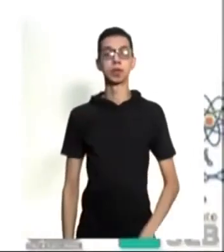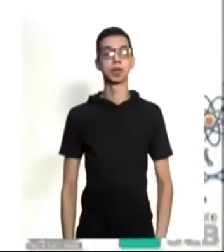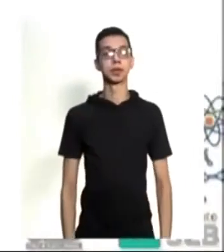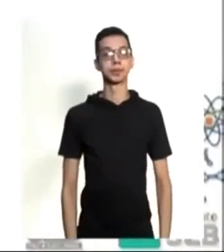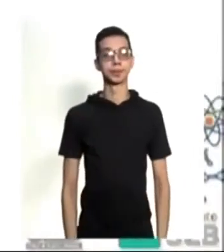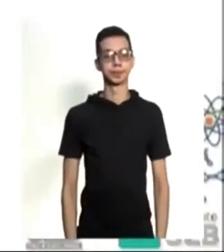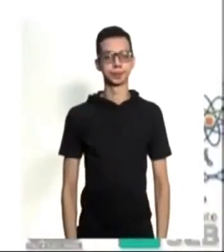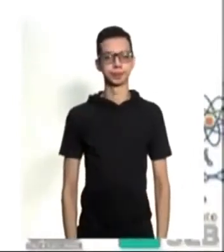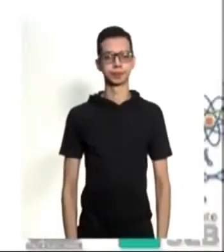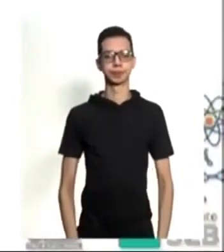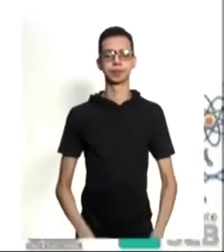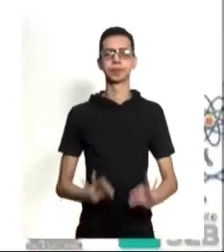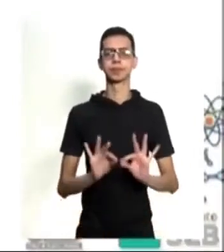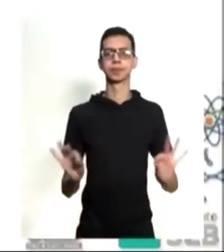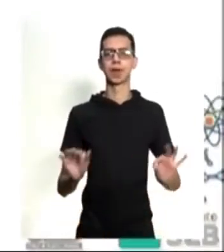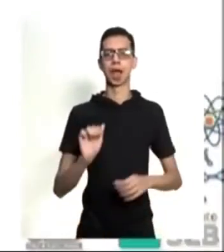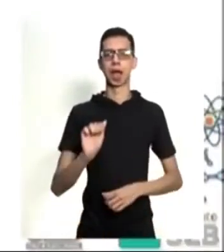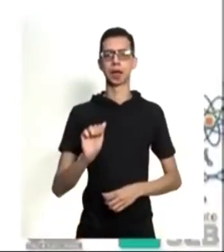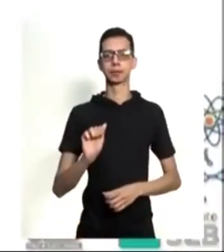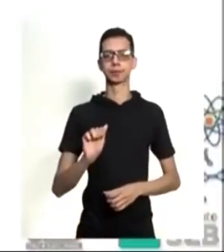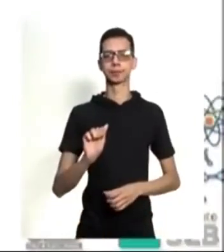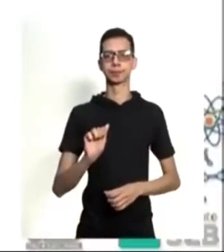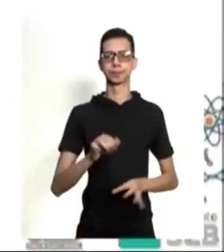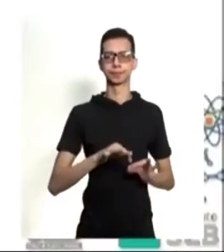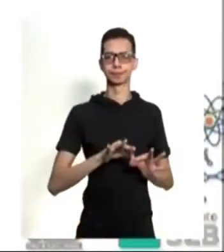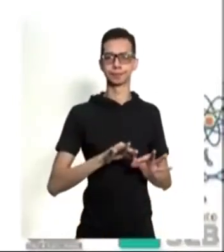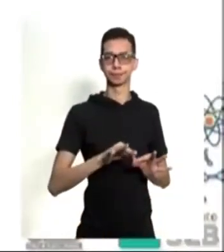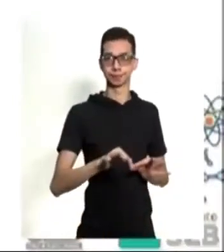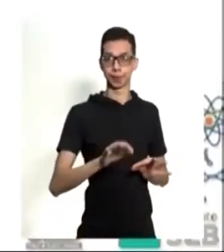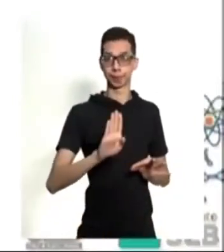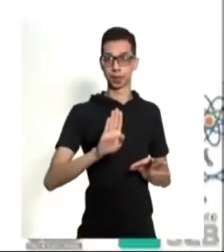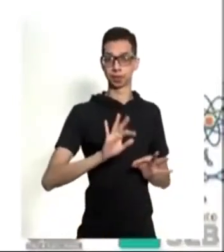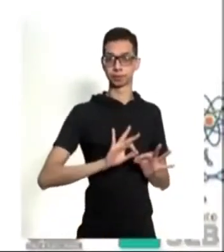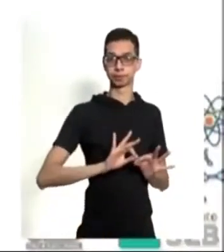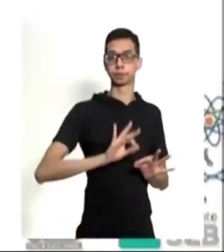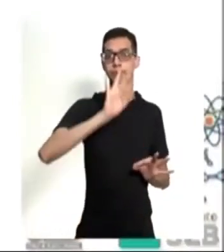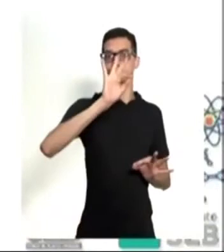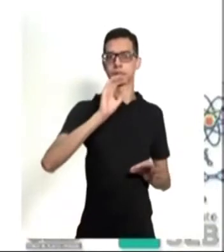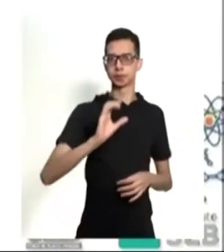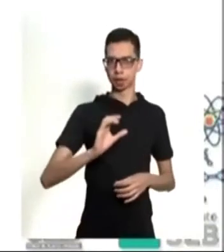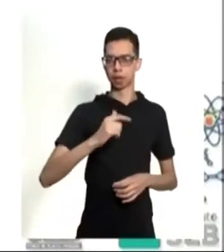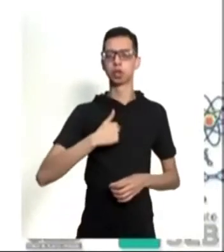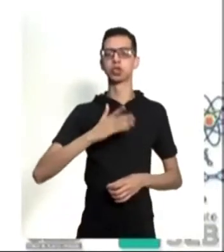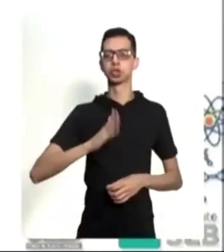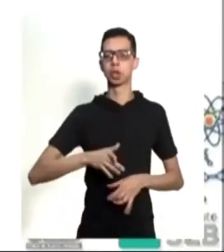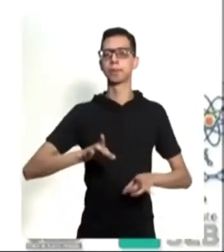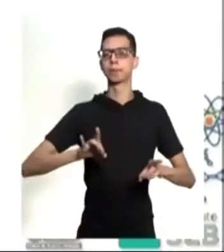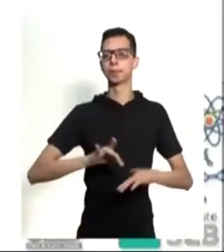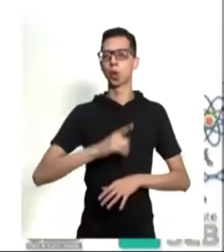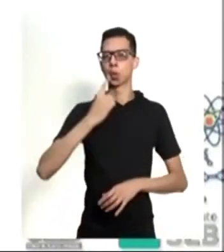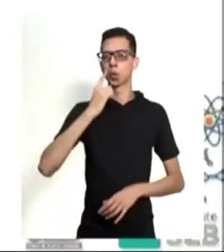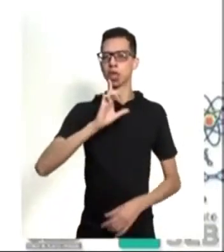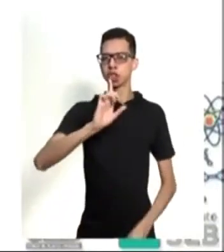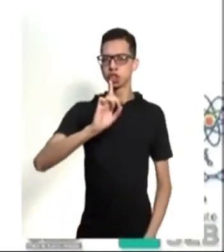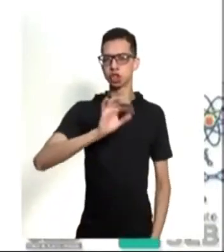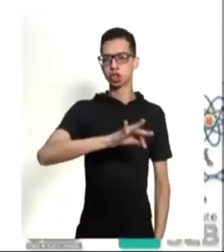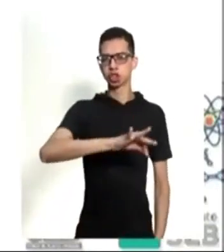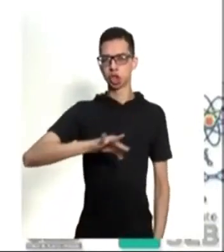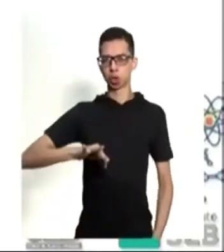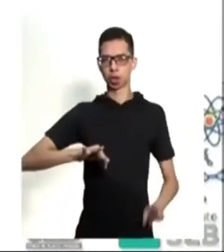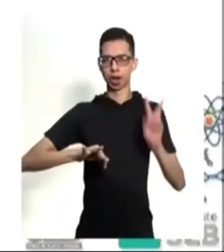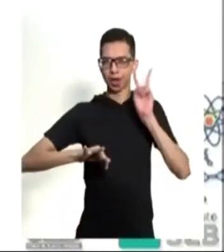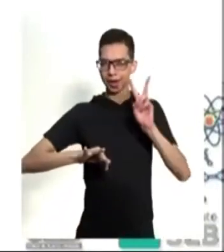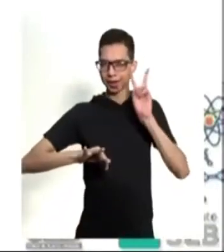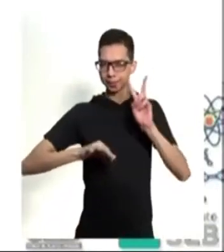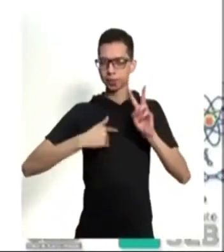A, largura B, altura C. Eu fiz a diagonal da face, acabamos de calcular. Era só calcular o Pitágorasinho no chão.